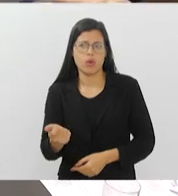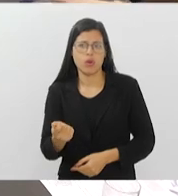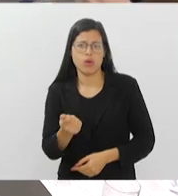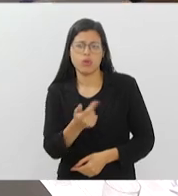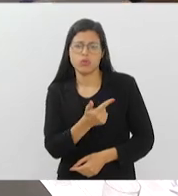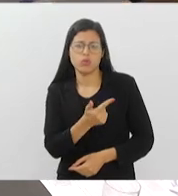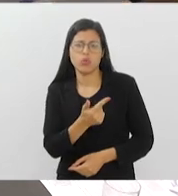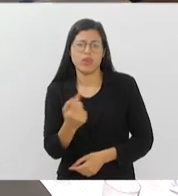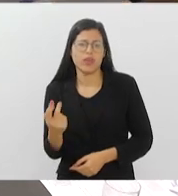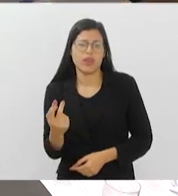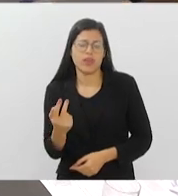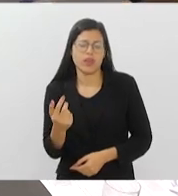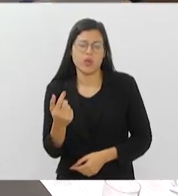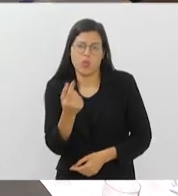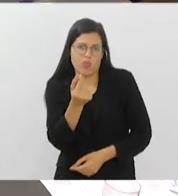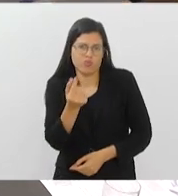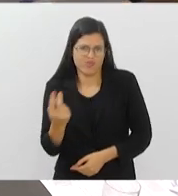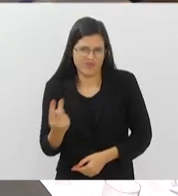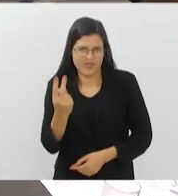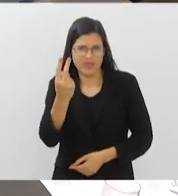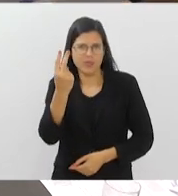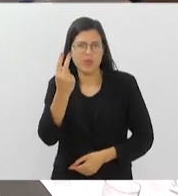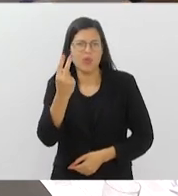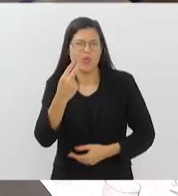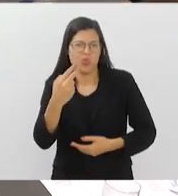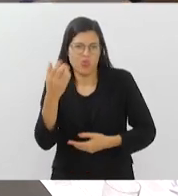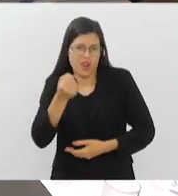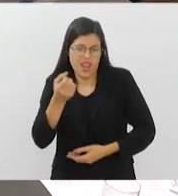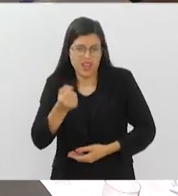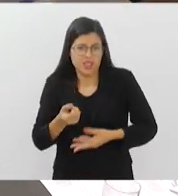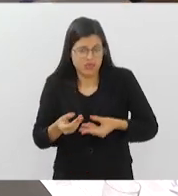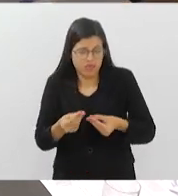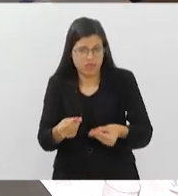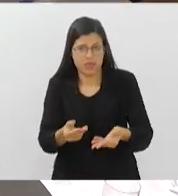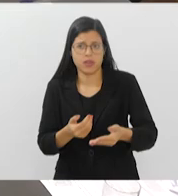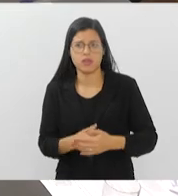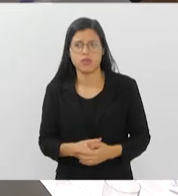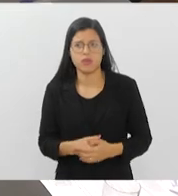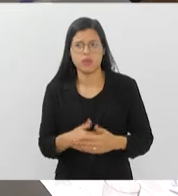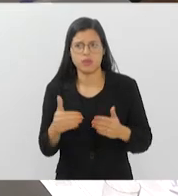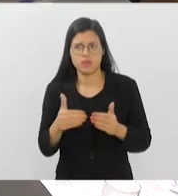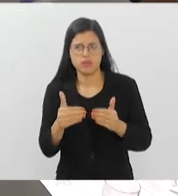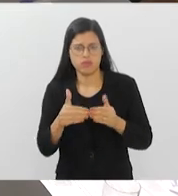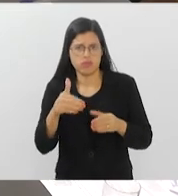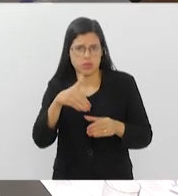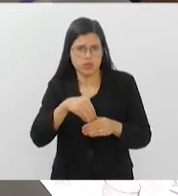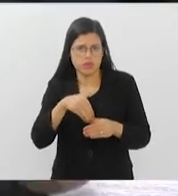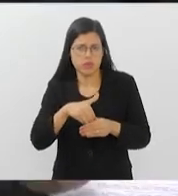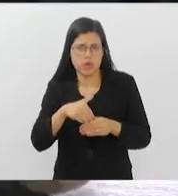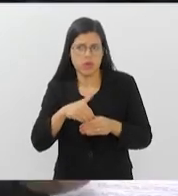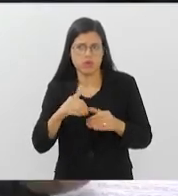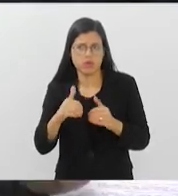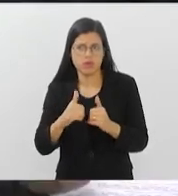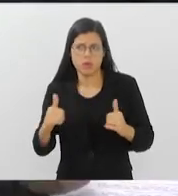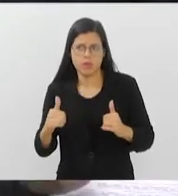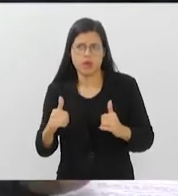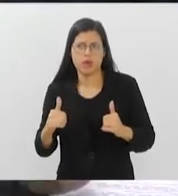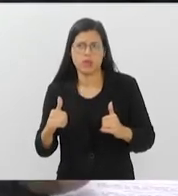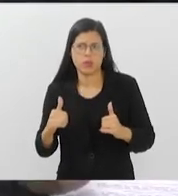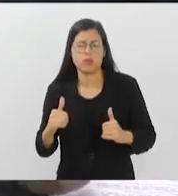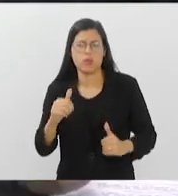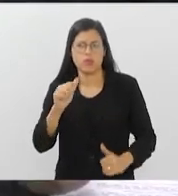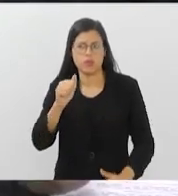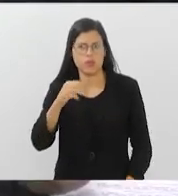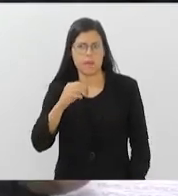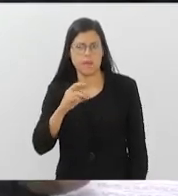sendo doado. É, então, concordo com esse voto separado do deputado Rodrigo Amorim, valorizando o projeto